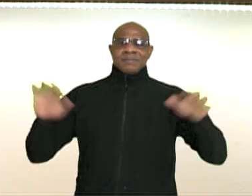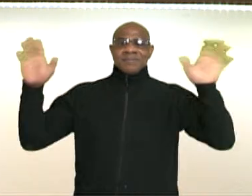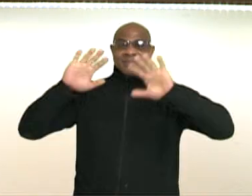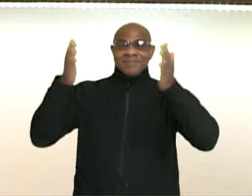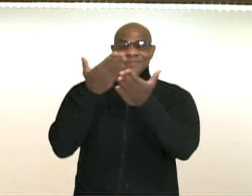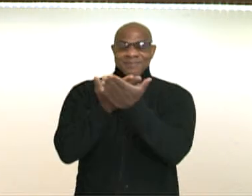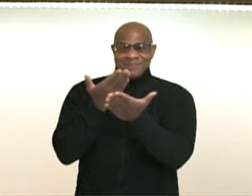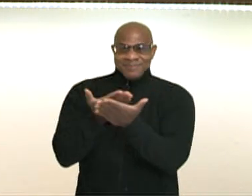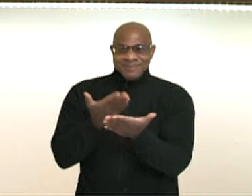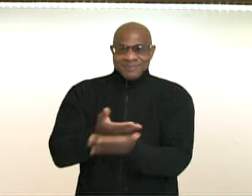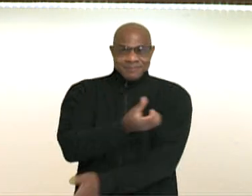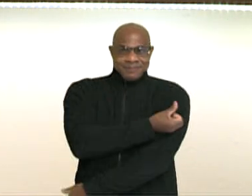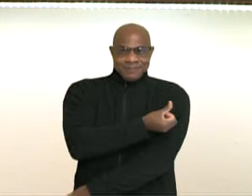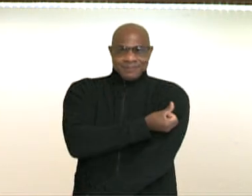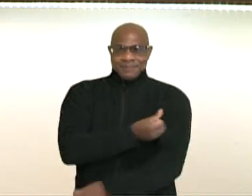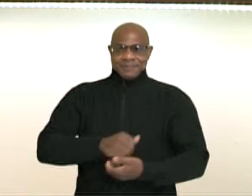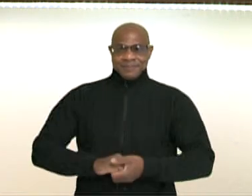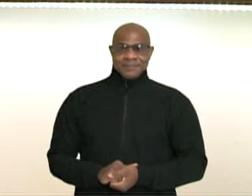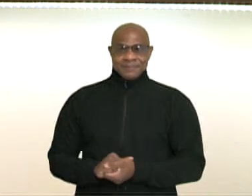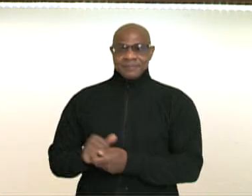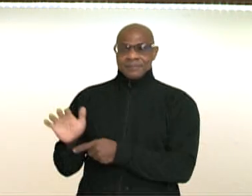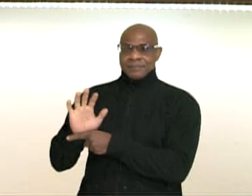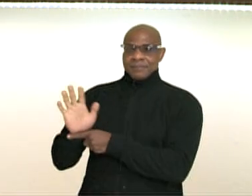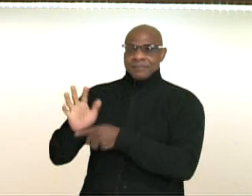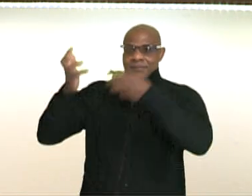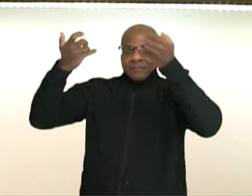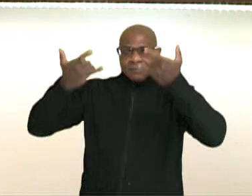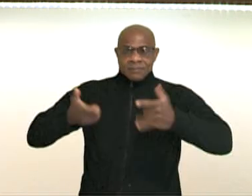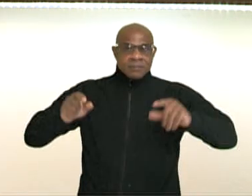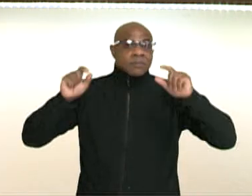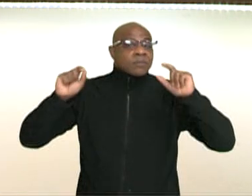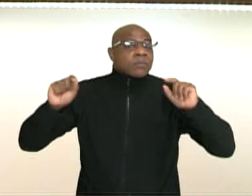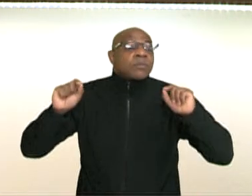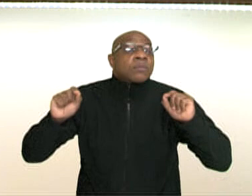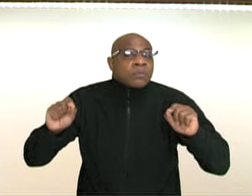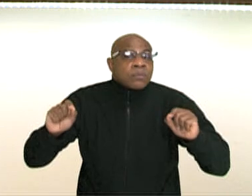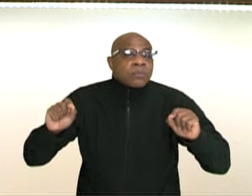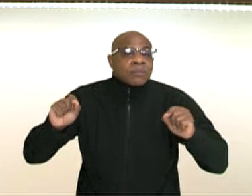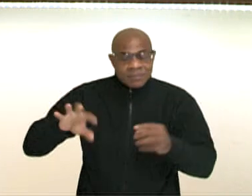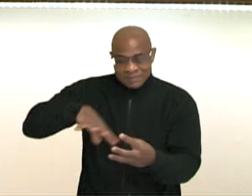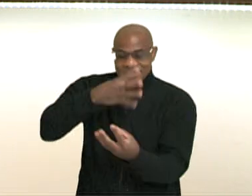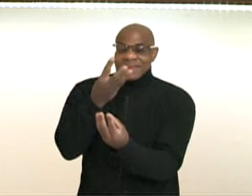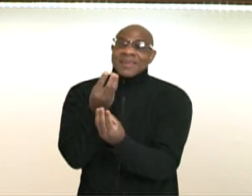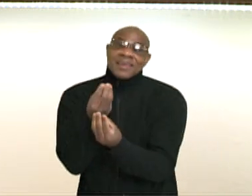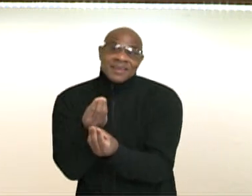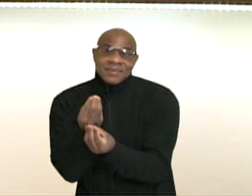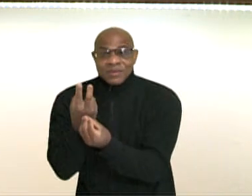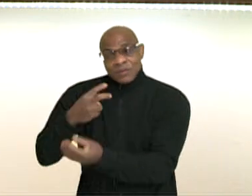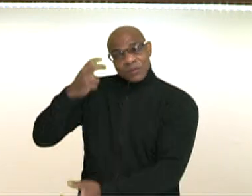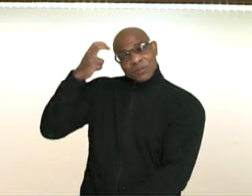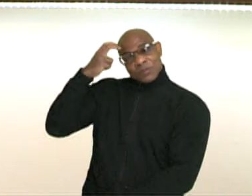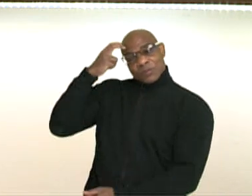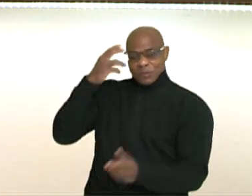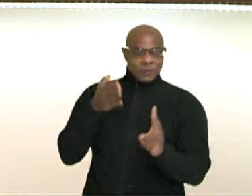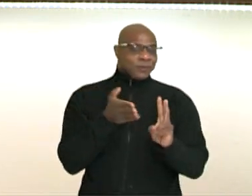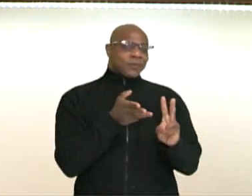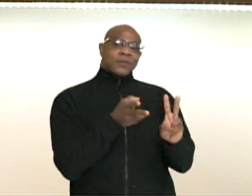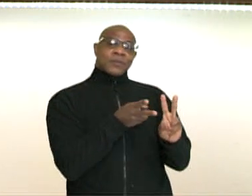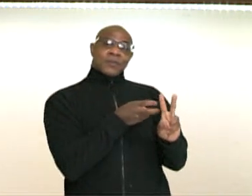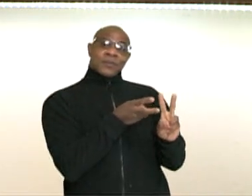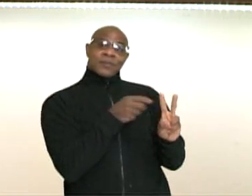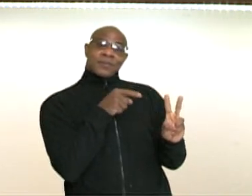Olá, estudantes do 6º ano! Nesse vídeo nós vamos falar sobre arte e cultura indígena dos povos